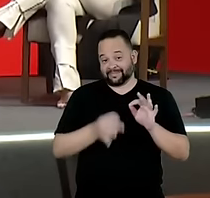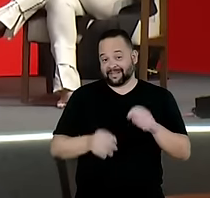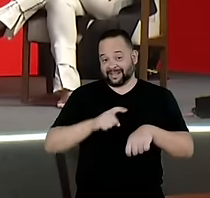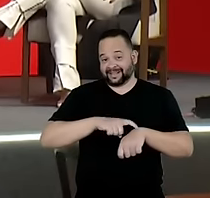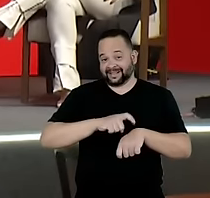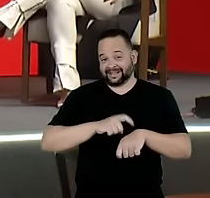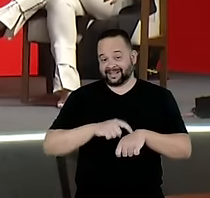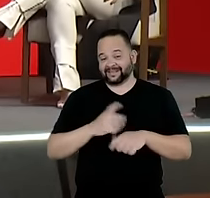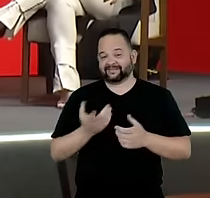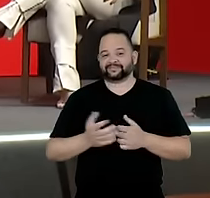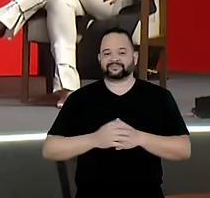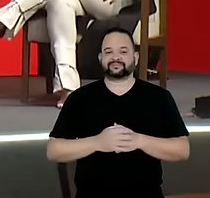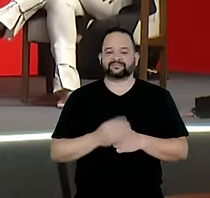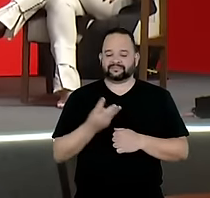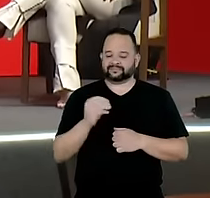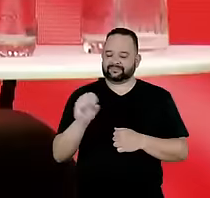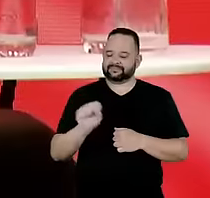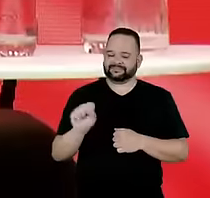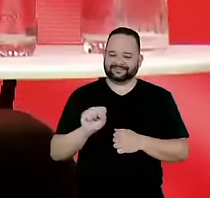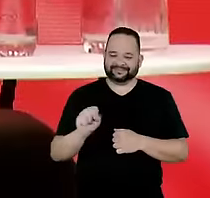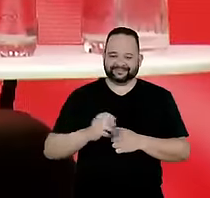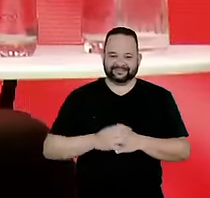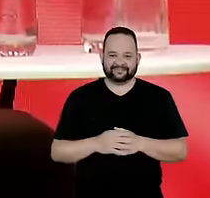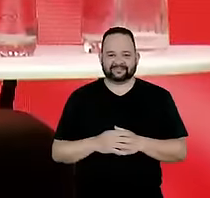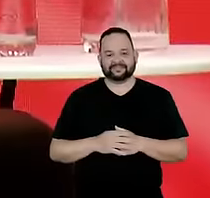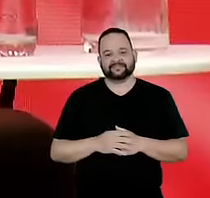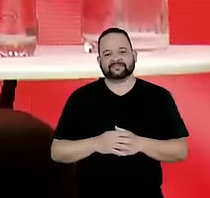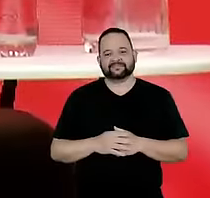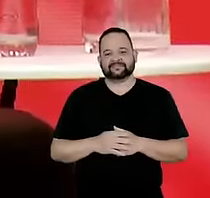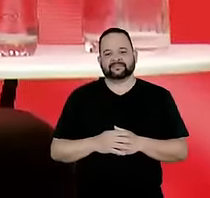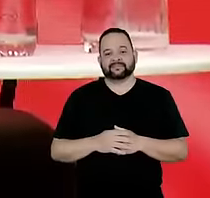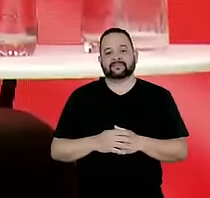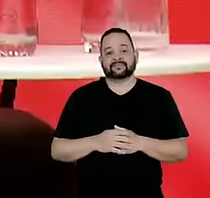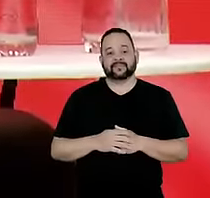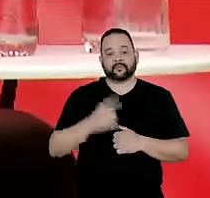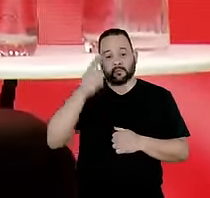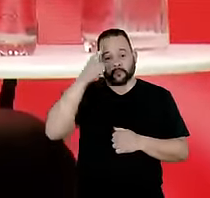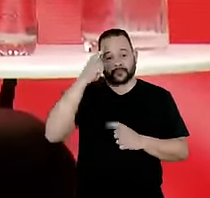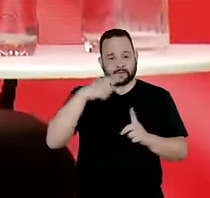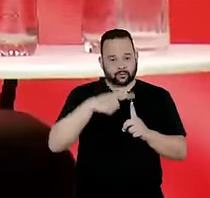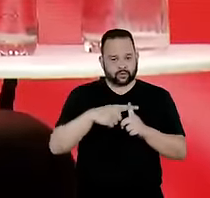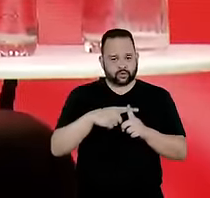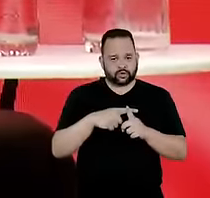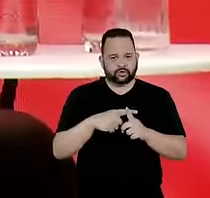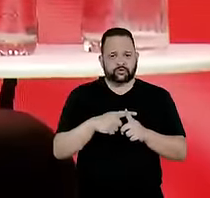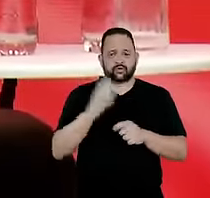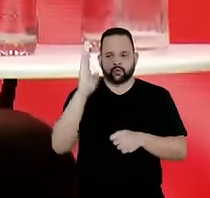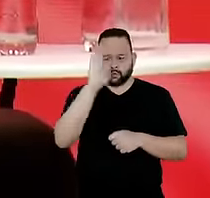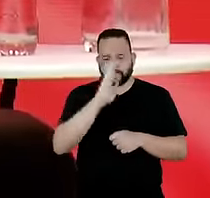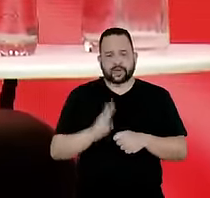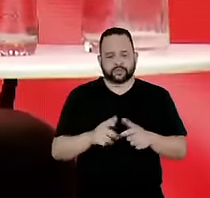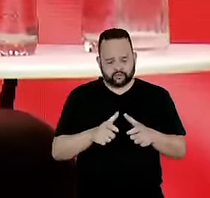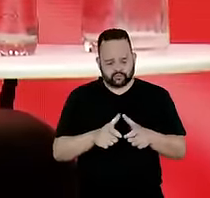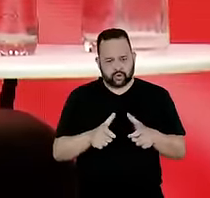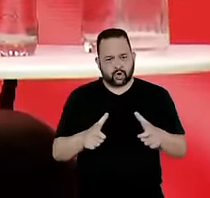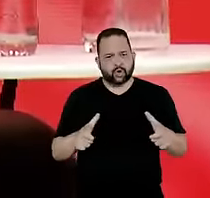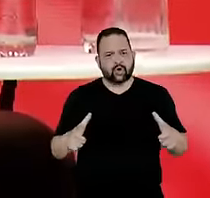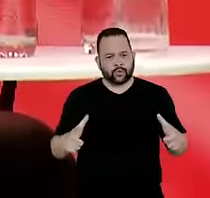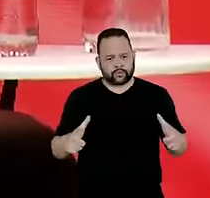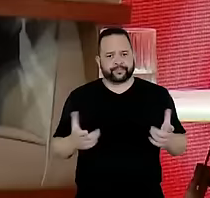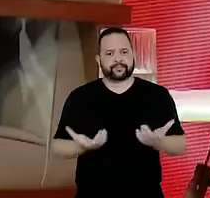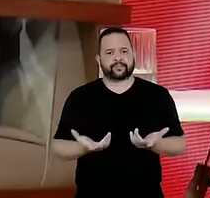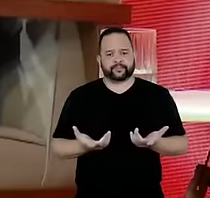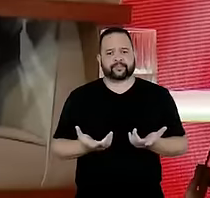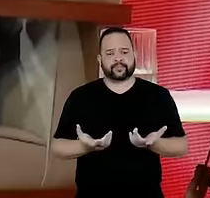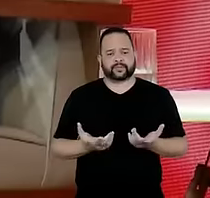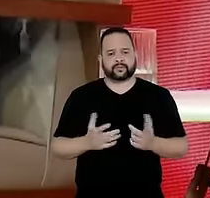30 segundos a gente tá relativamente mais otimista com crescimento brasileiro a gente acha que o crescimento brasileiro tem se mostrado Mais Positivo